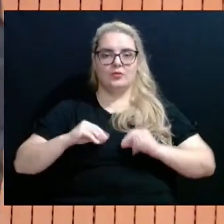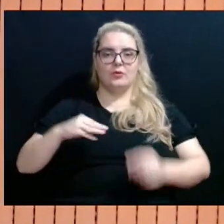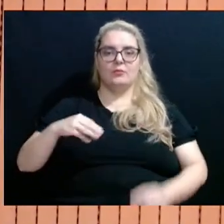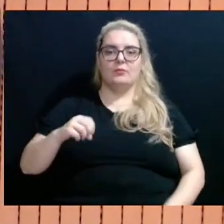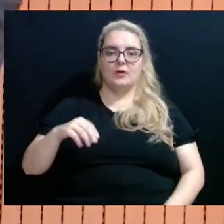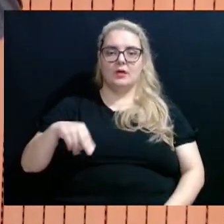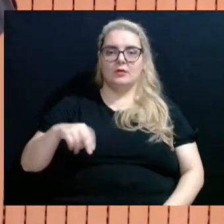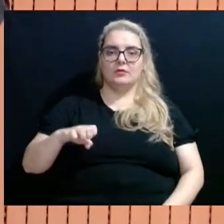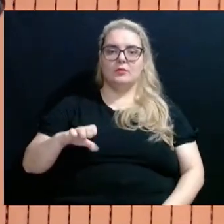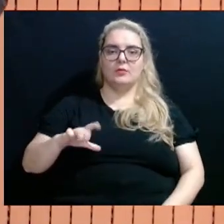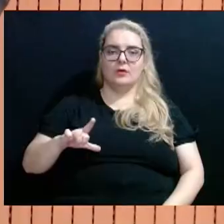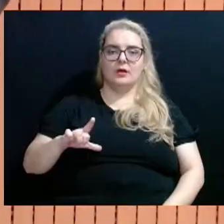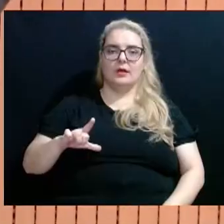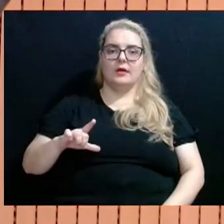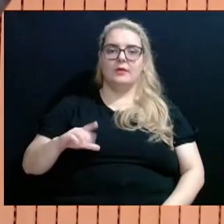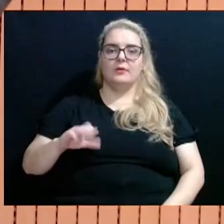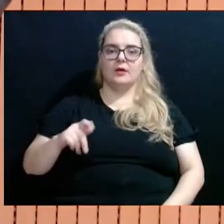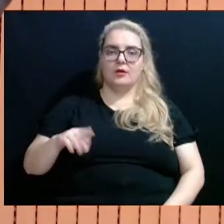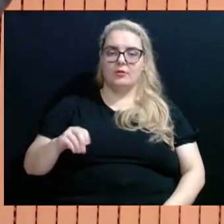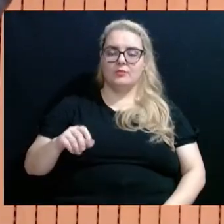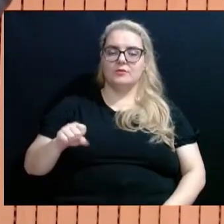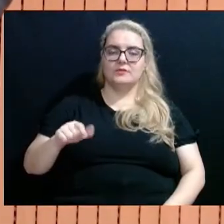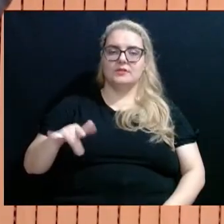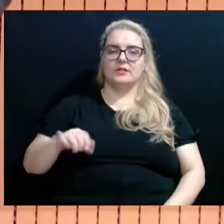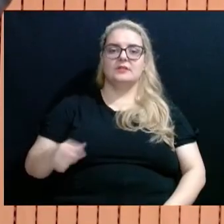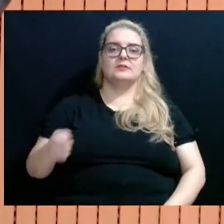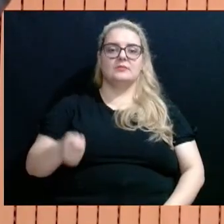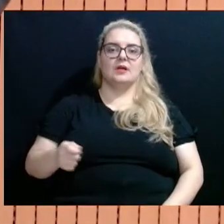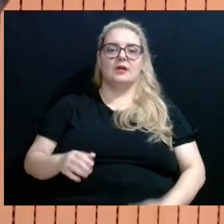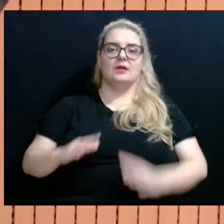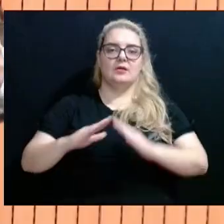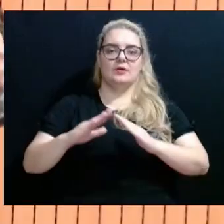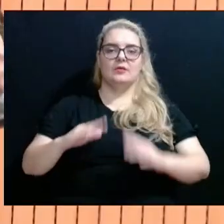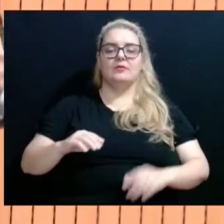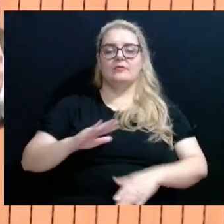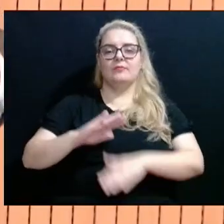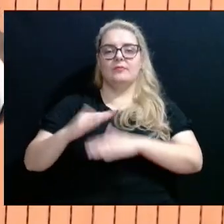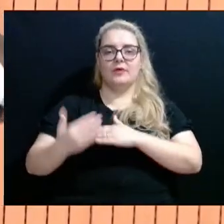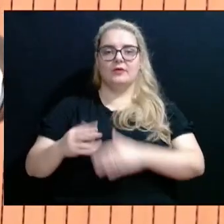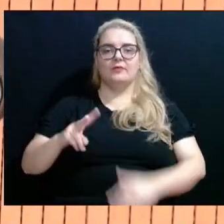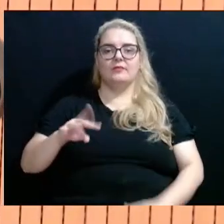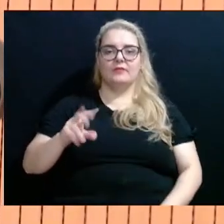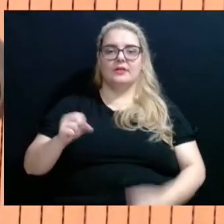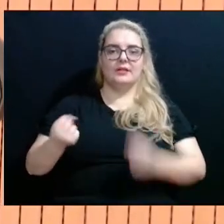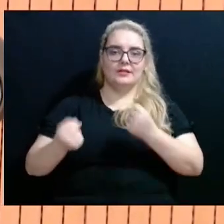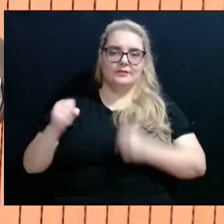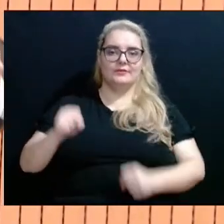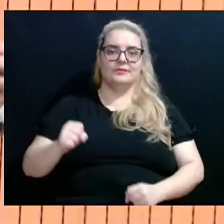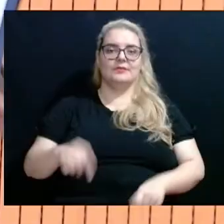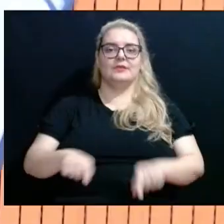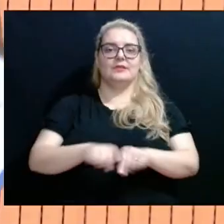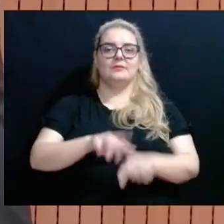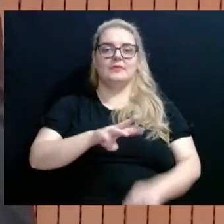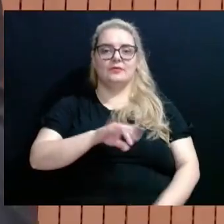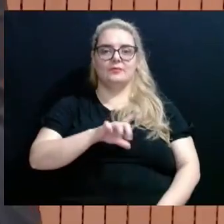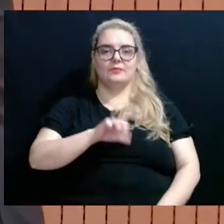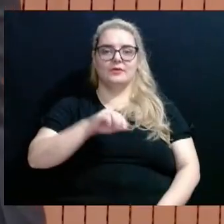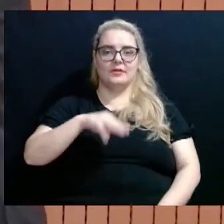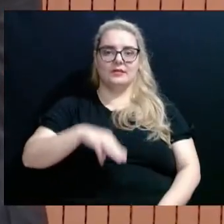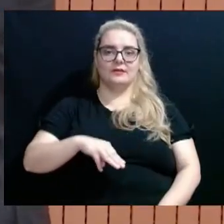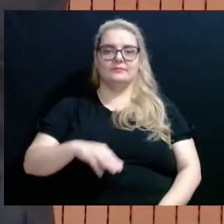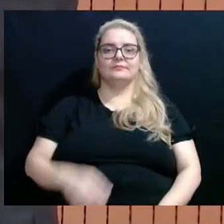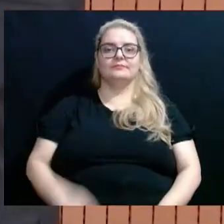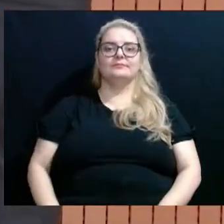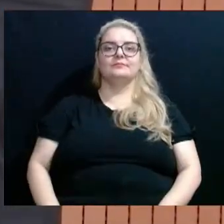Campos Sales, para a Associação de Moradores do Bairro Vila Industrial e para o William Rodrigo dos Santos.